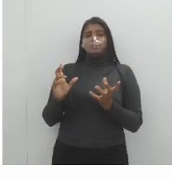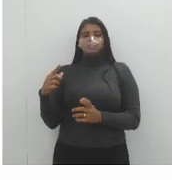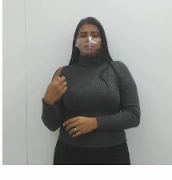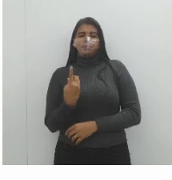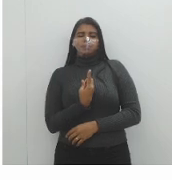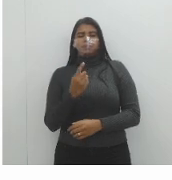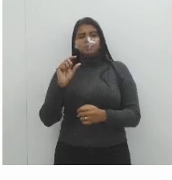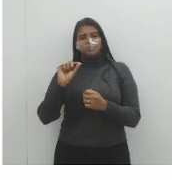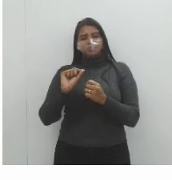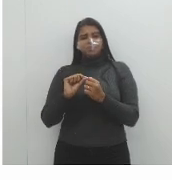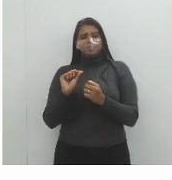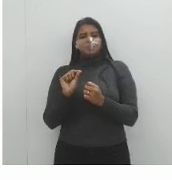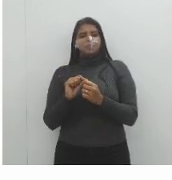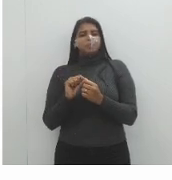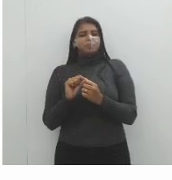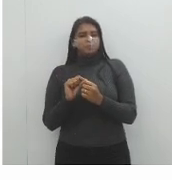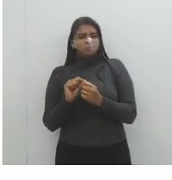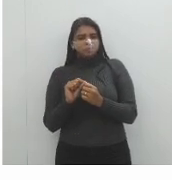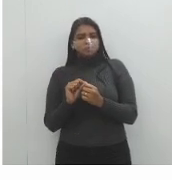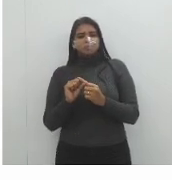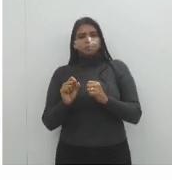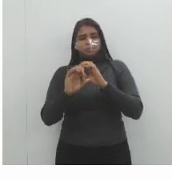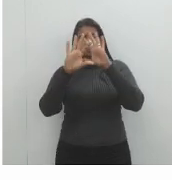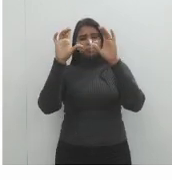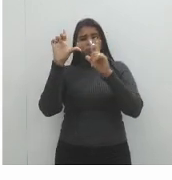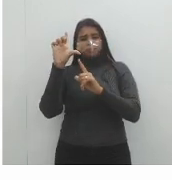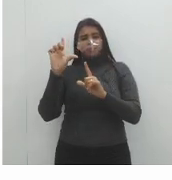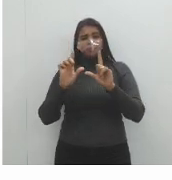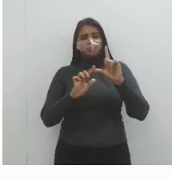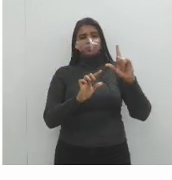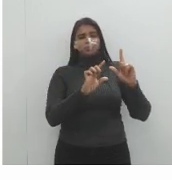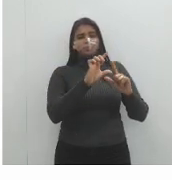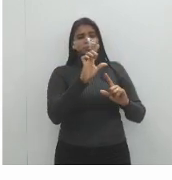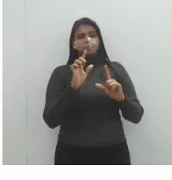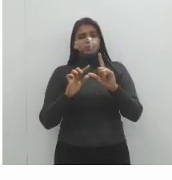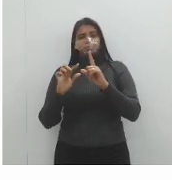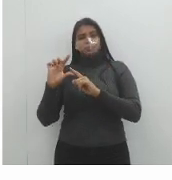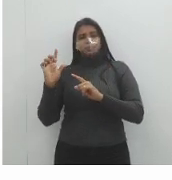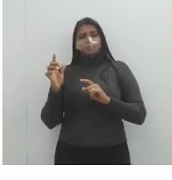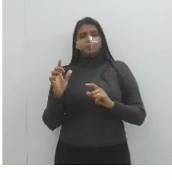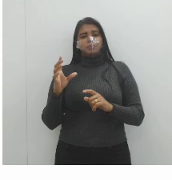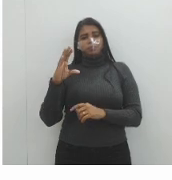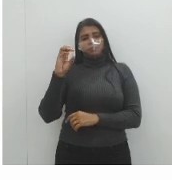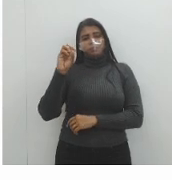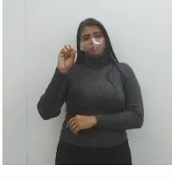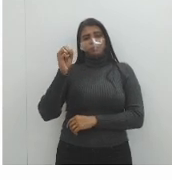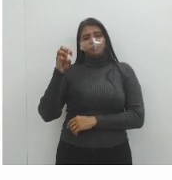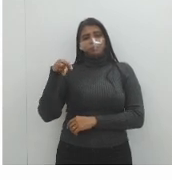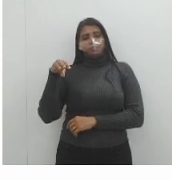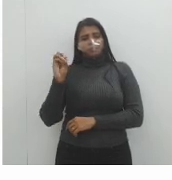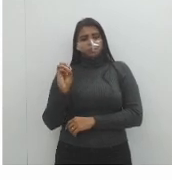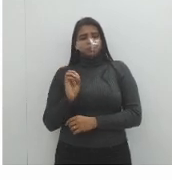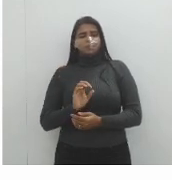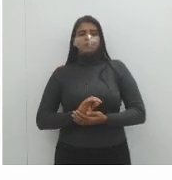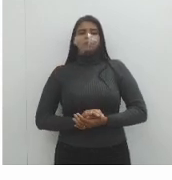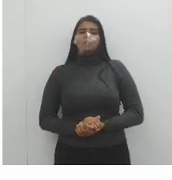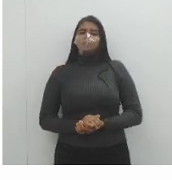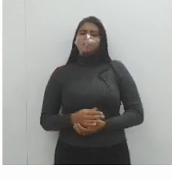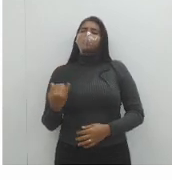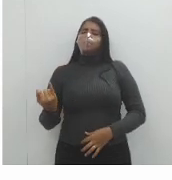Somos feitos de material estelar, caçanga do cosmos, né? Então, é